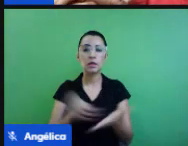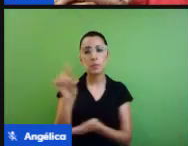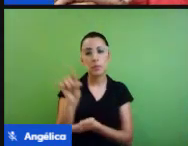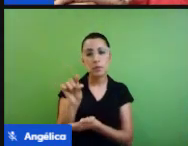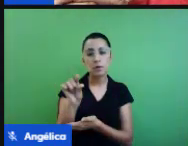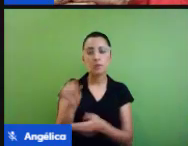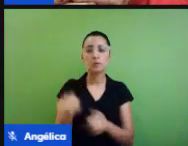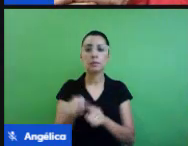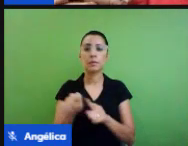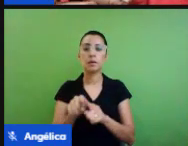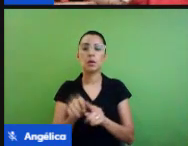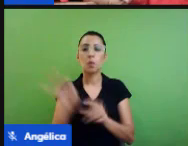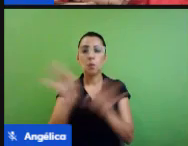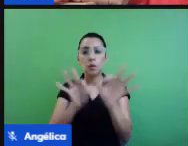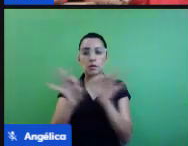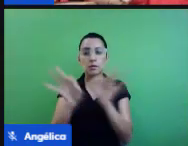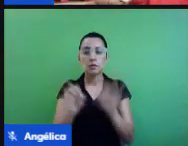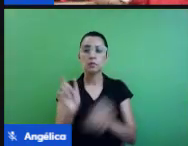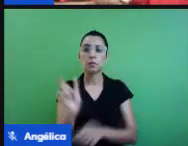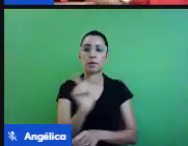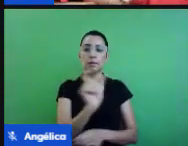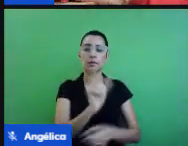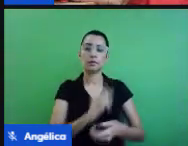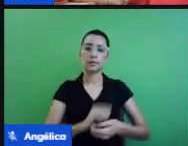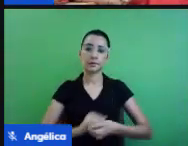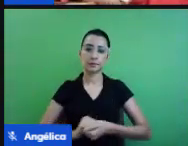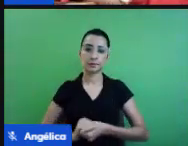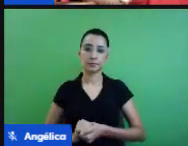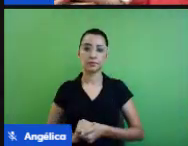palavras. Próximo, por gentileza.